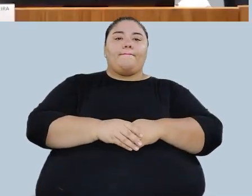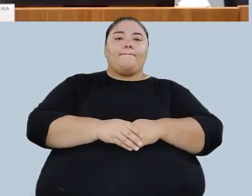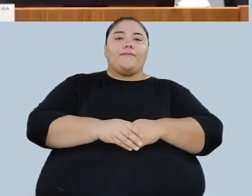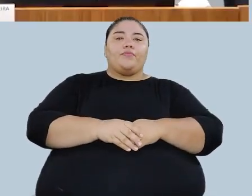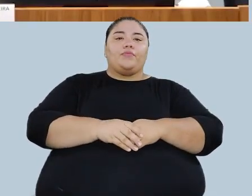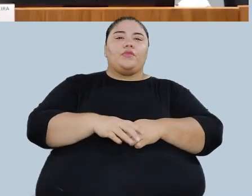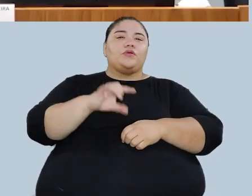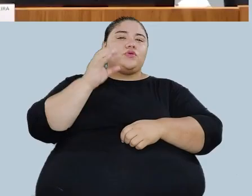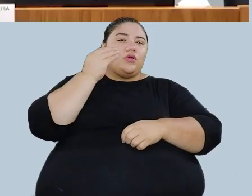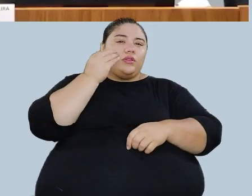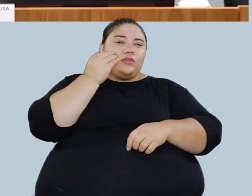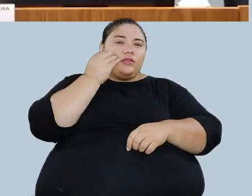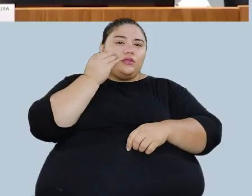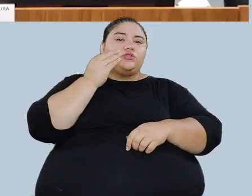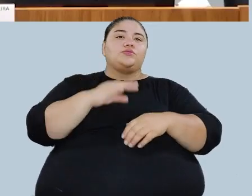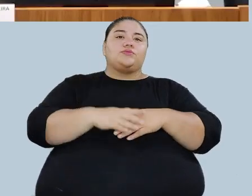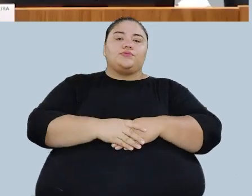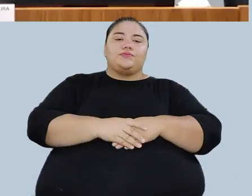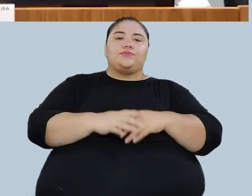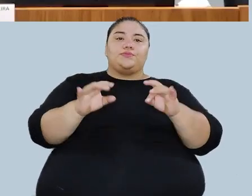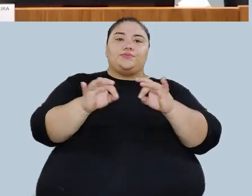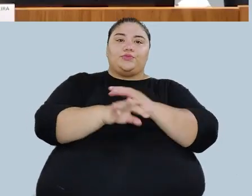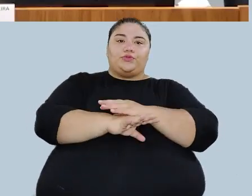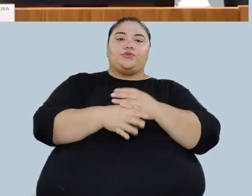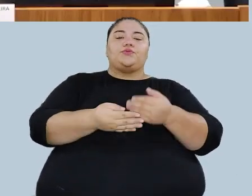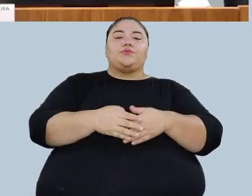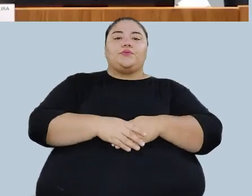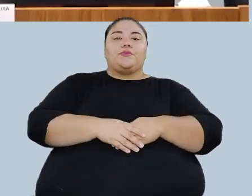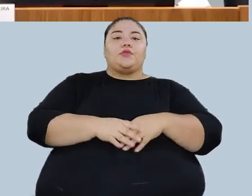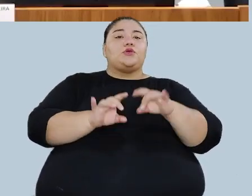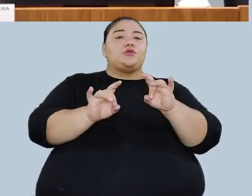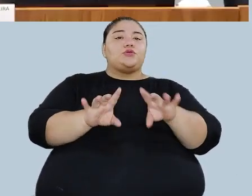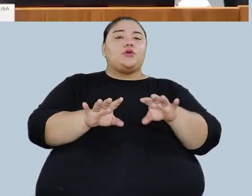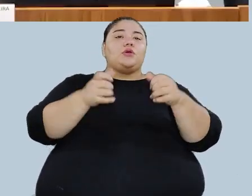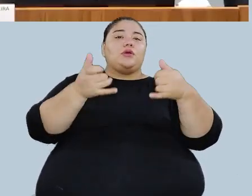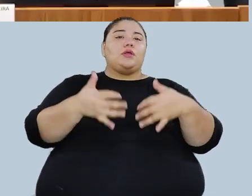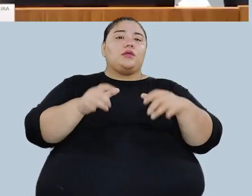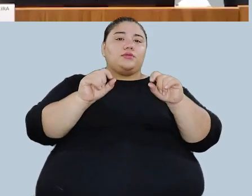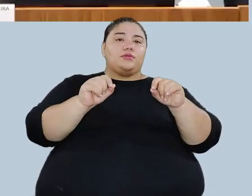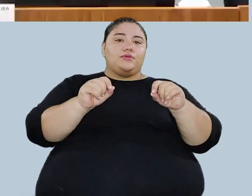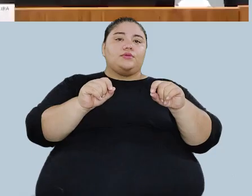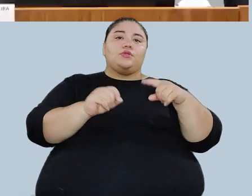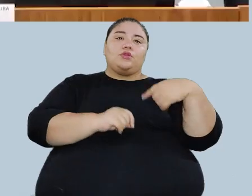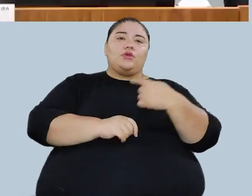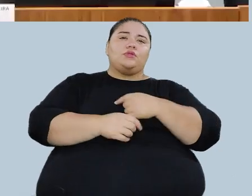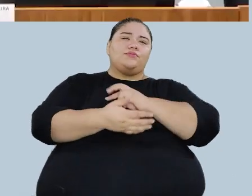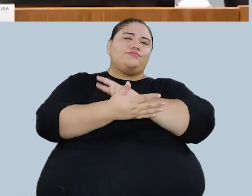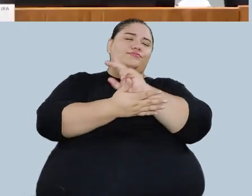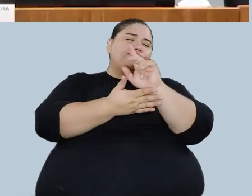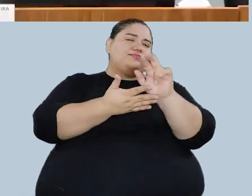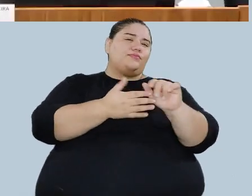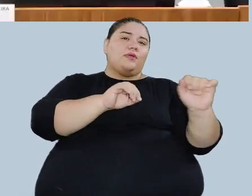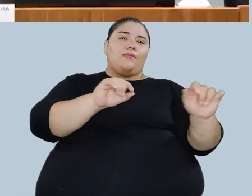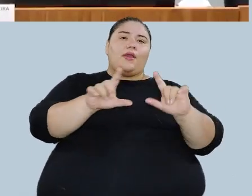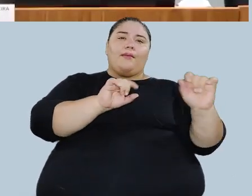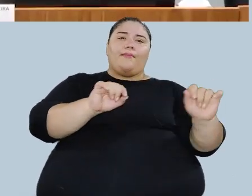fazendo um teste aqui, né? Aqui, pronto. Né? Então, só para deixar claro, nós, enfim, temos uma série de